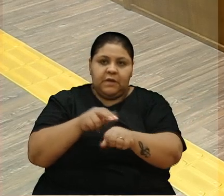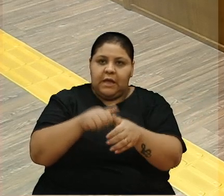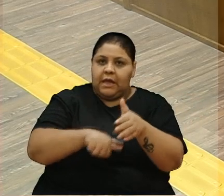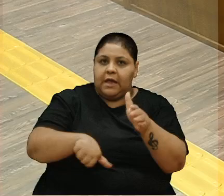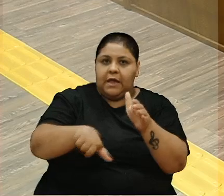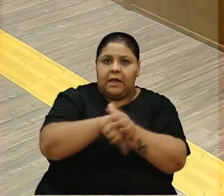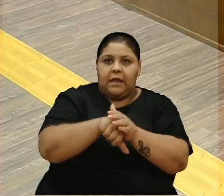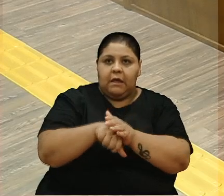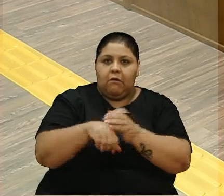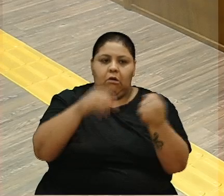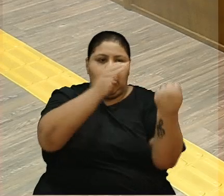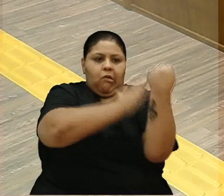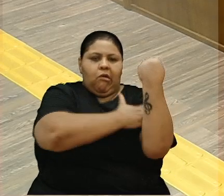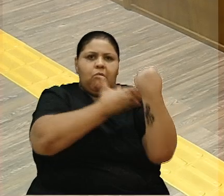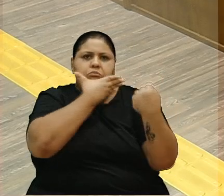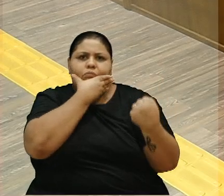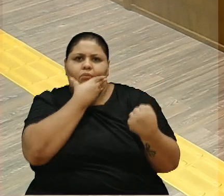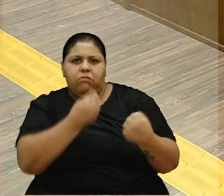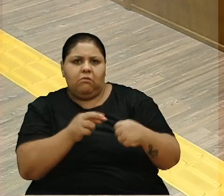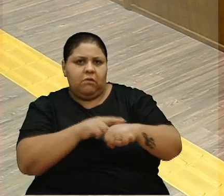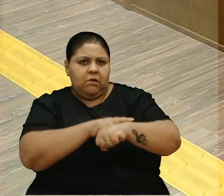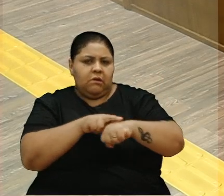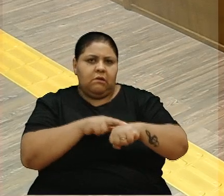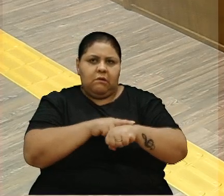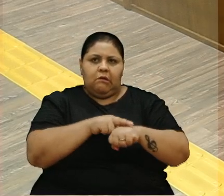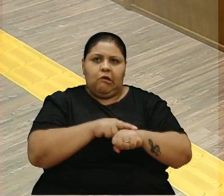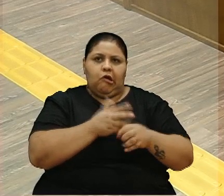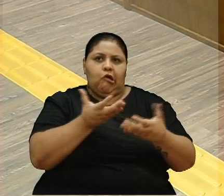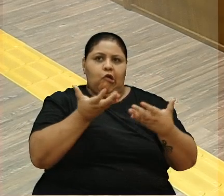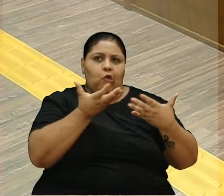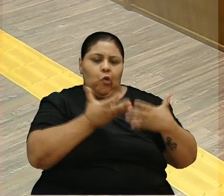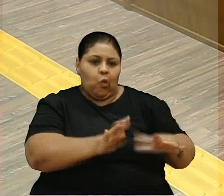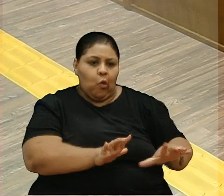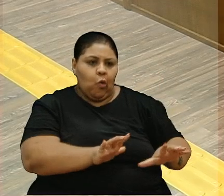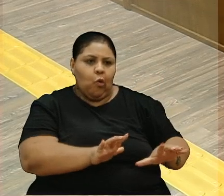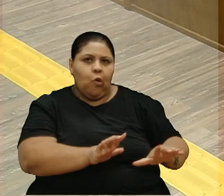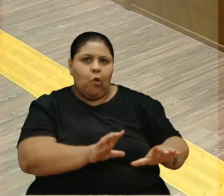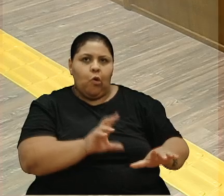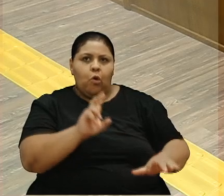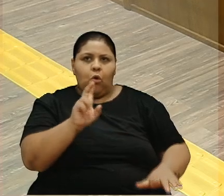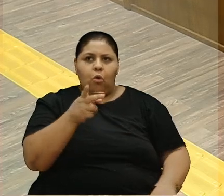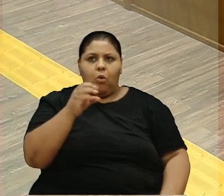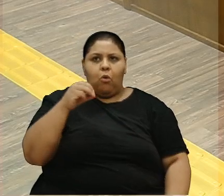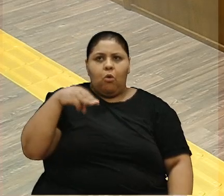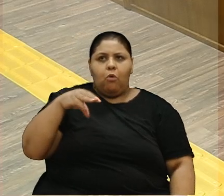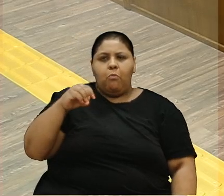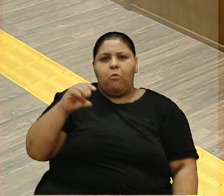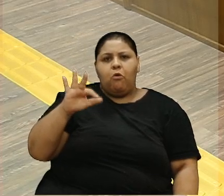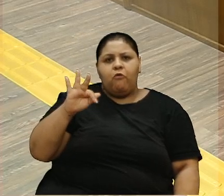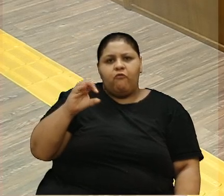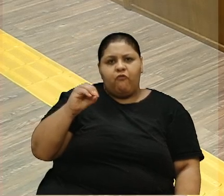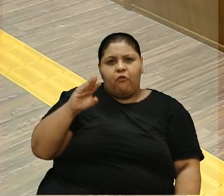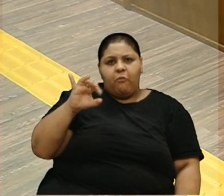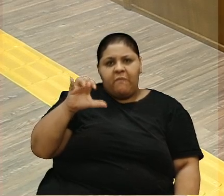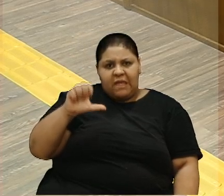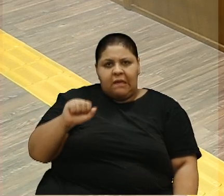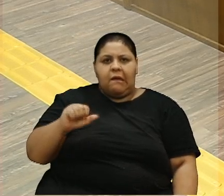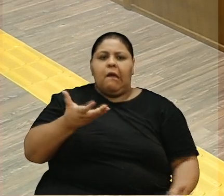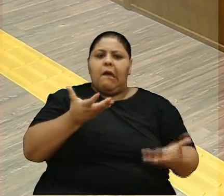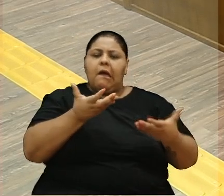crime, machismo é crime, homofobia, e acho que sim, o tom é esse,